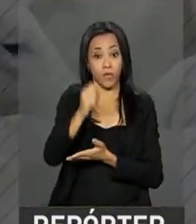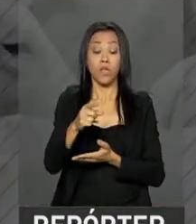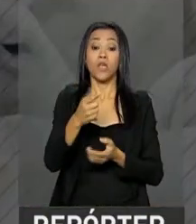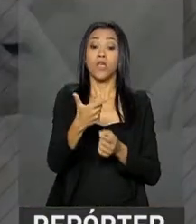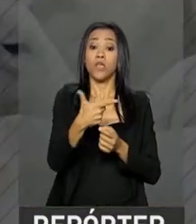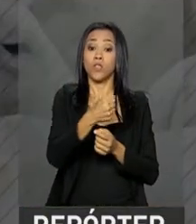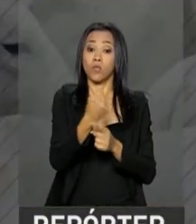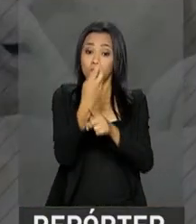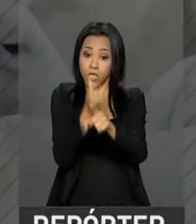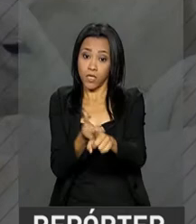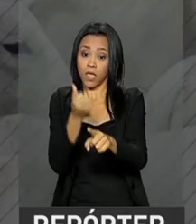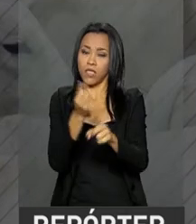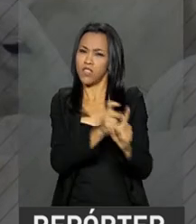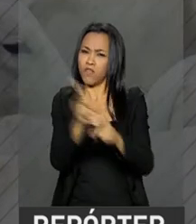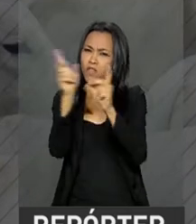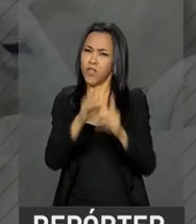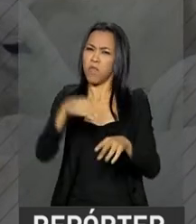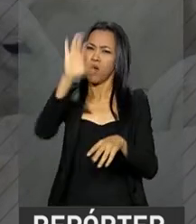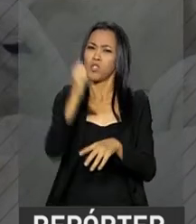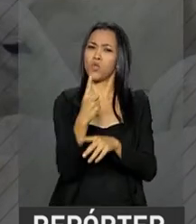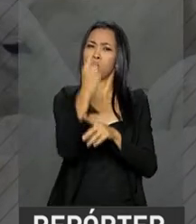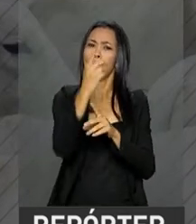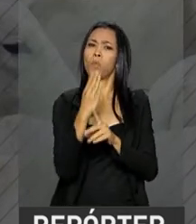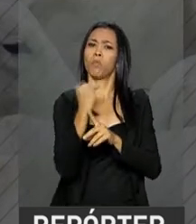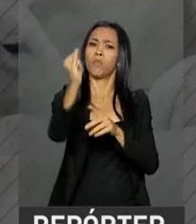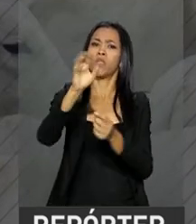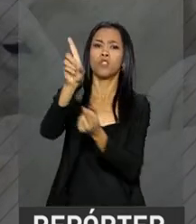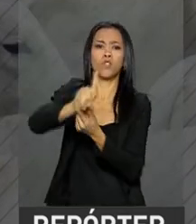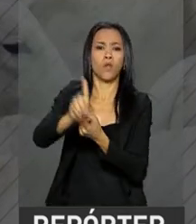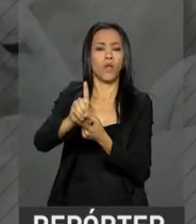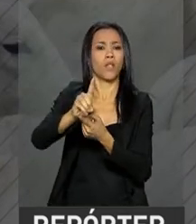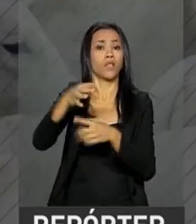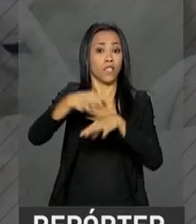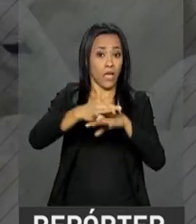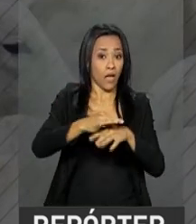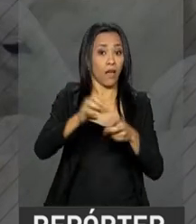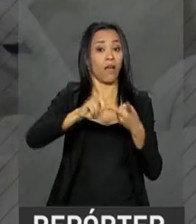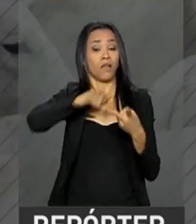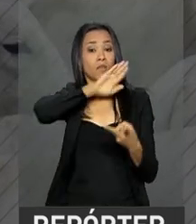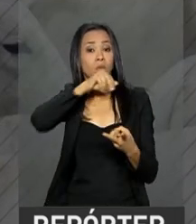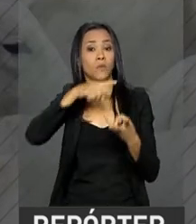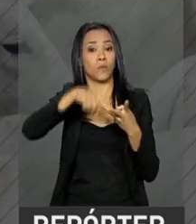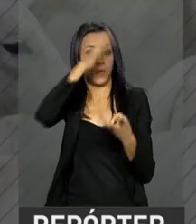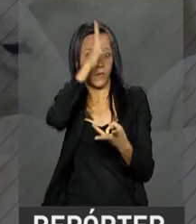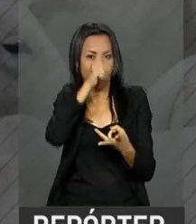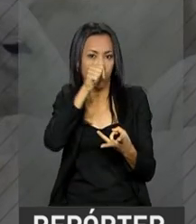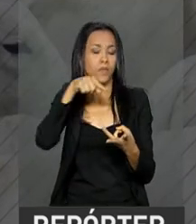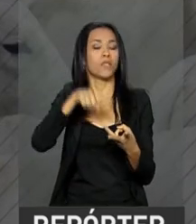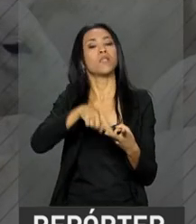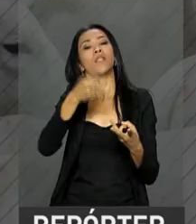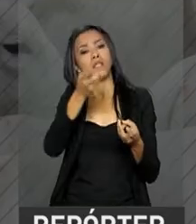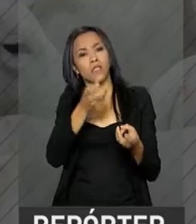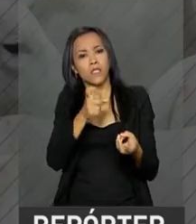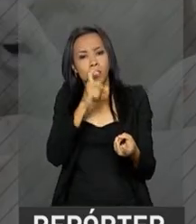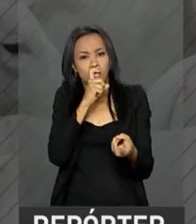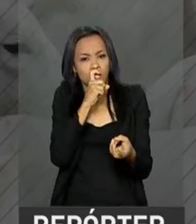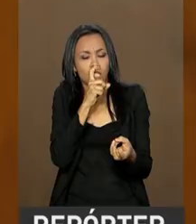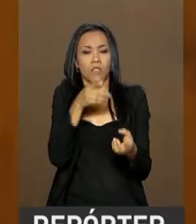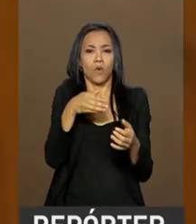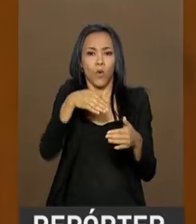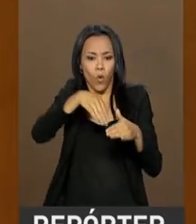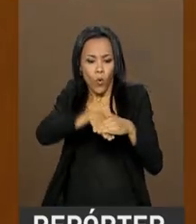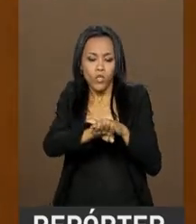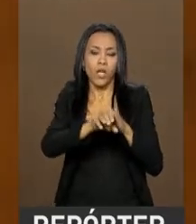exportou para a Rússia mais de 1 bilhão de dólares em carnes, suína, bovina e frango, frescas ou congeladas.